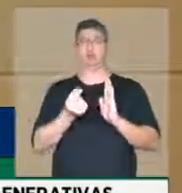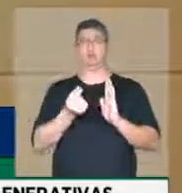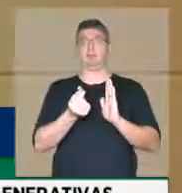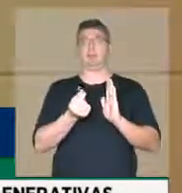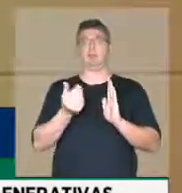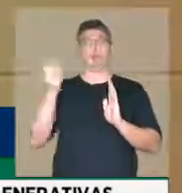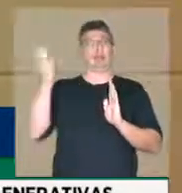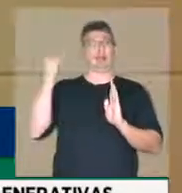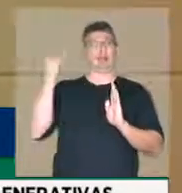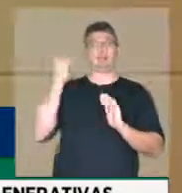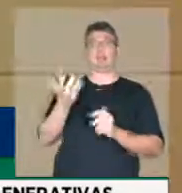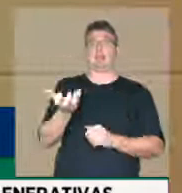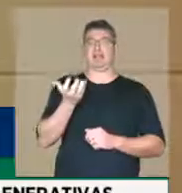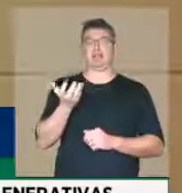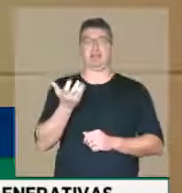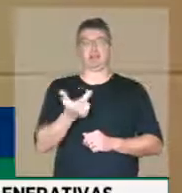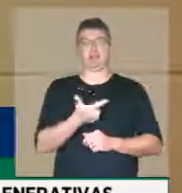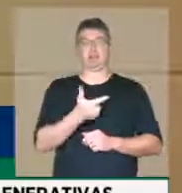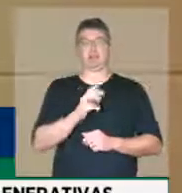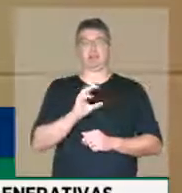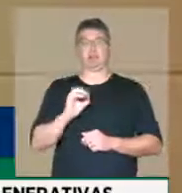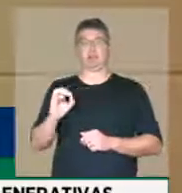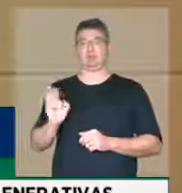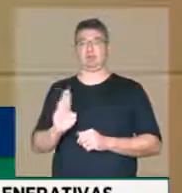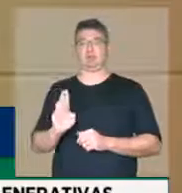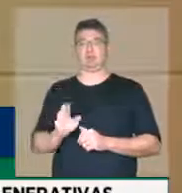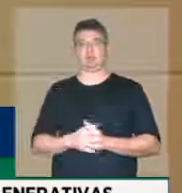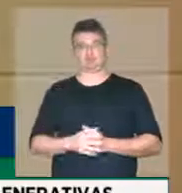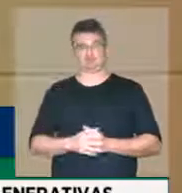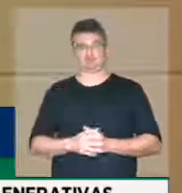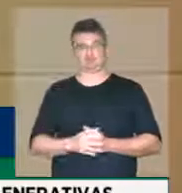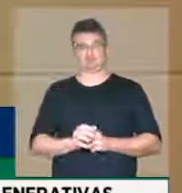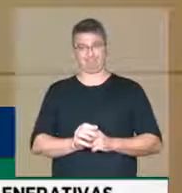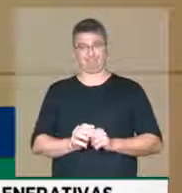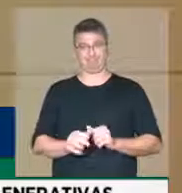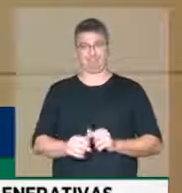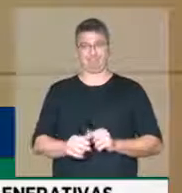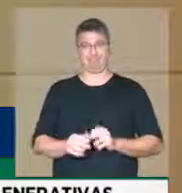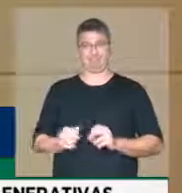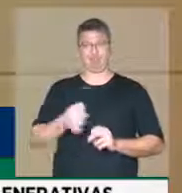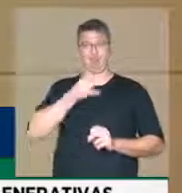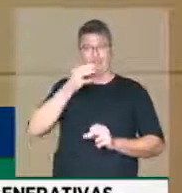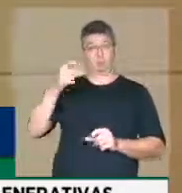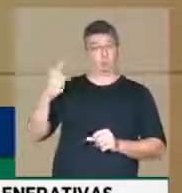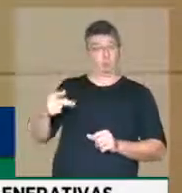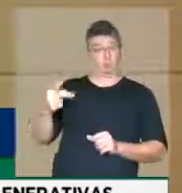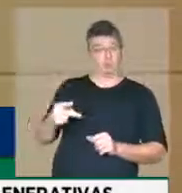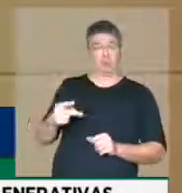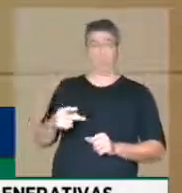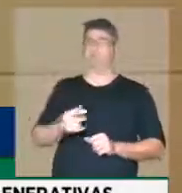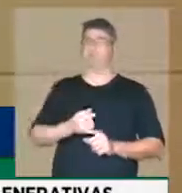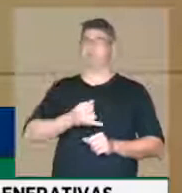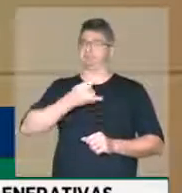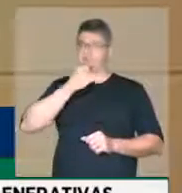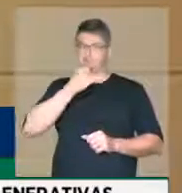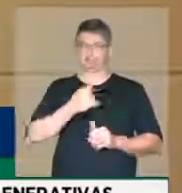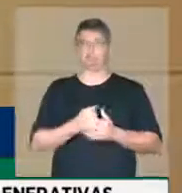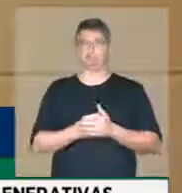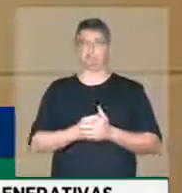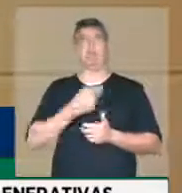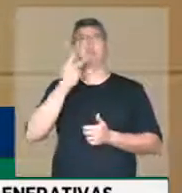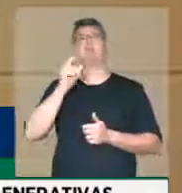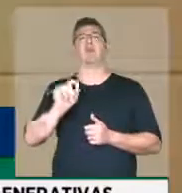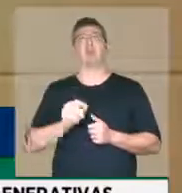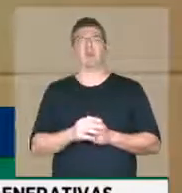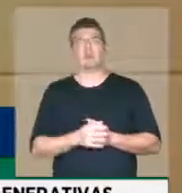governo sempre quis, R$ 200. E a sua manifestação foi muito infeliz. Ele